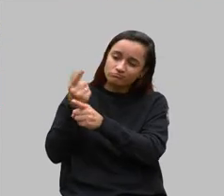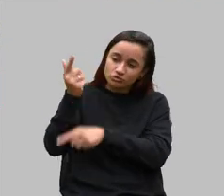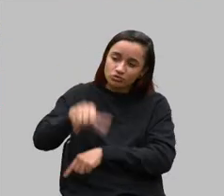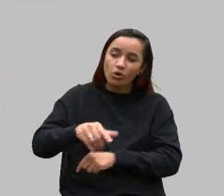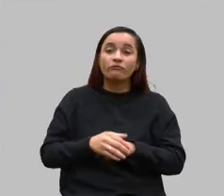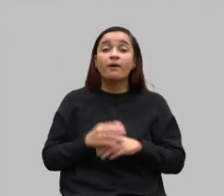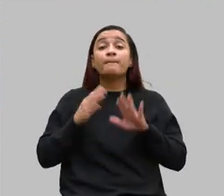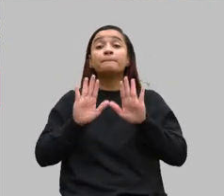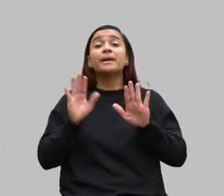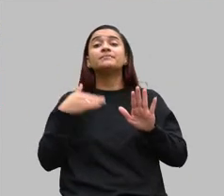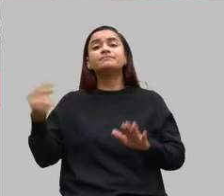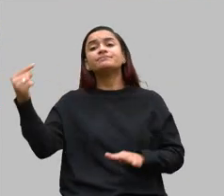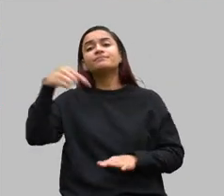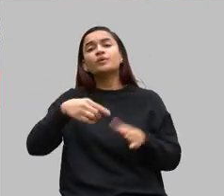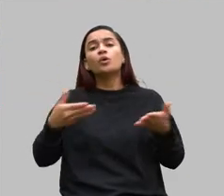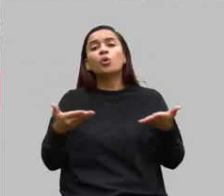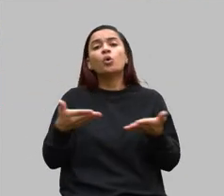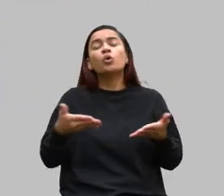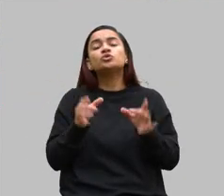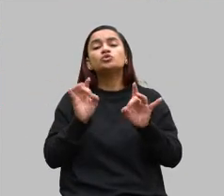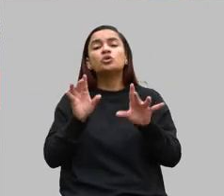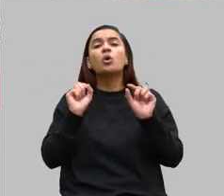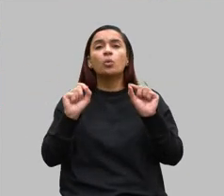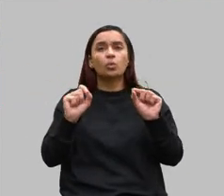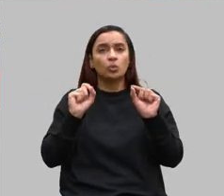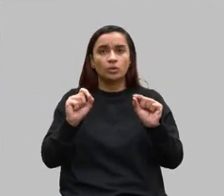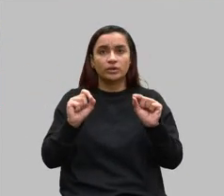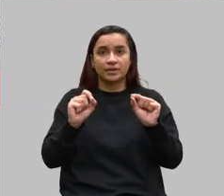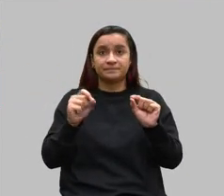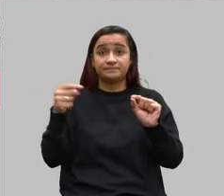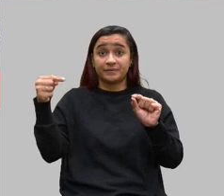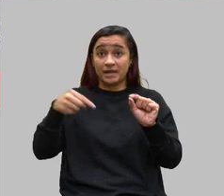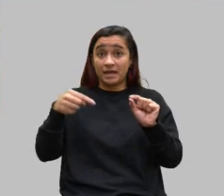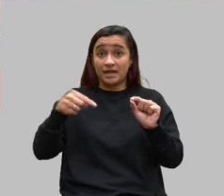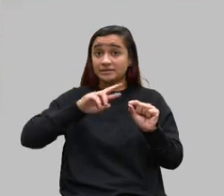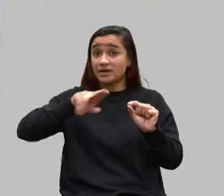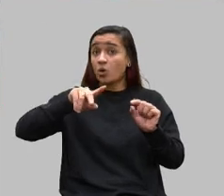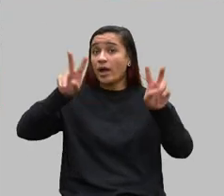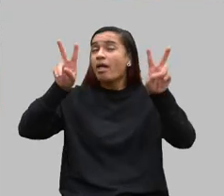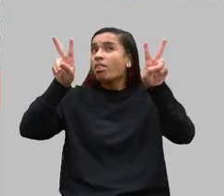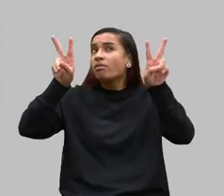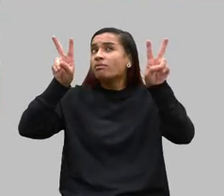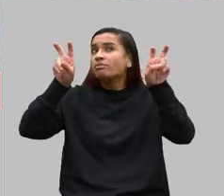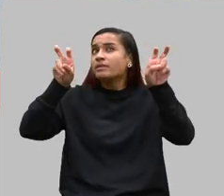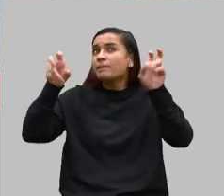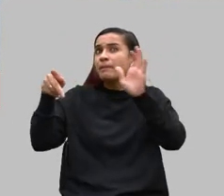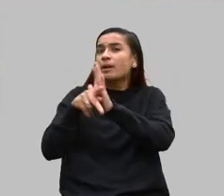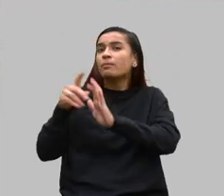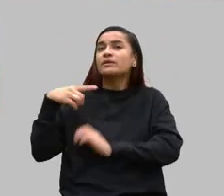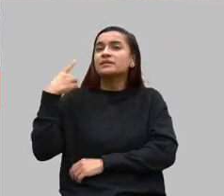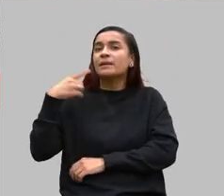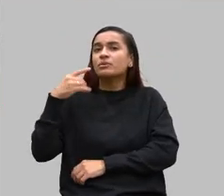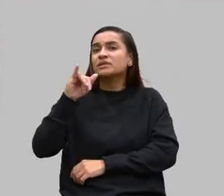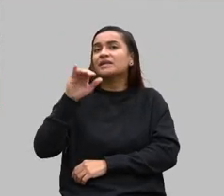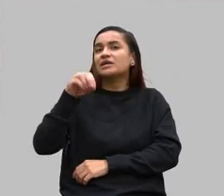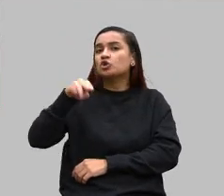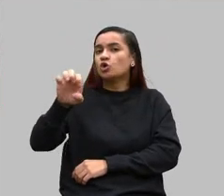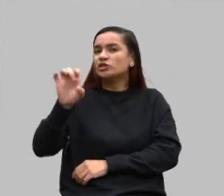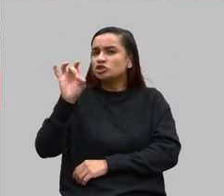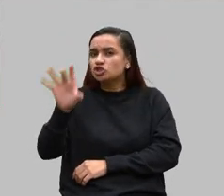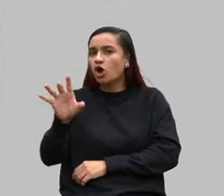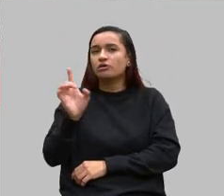hoje apenas para reforçar que esse não é apenas um tema da deputada Ione não é um tema